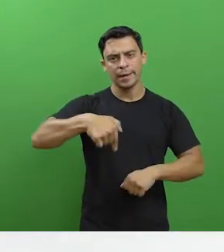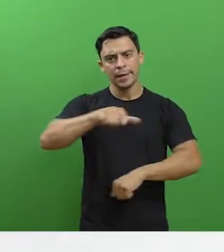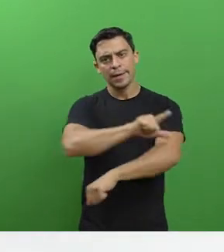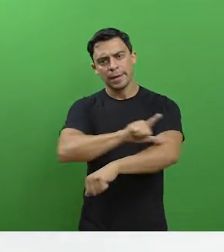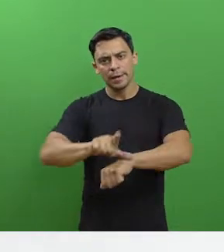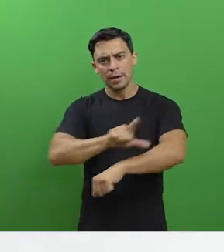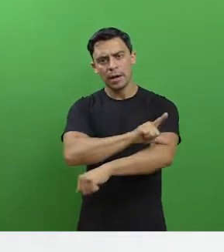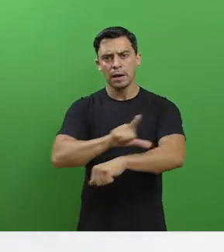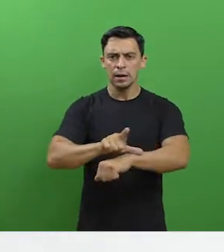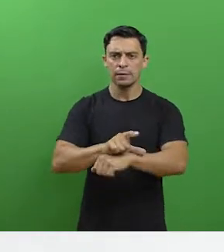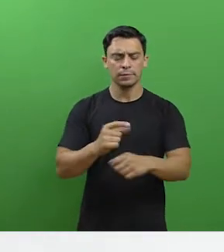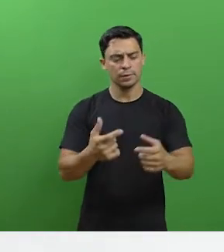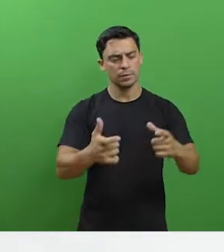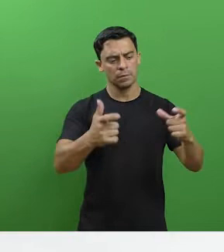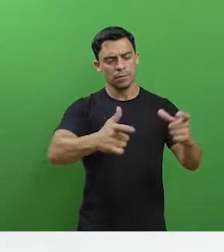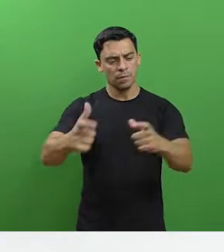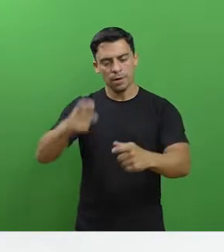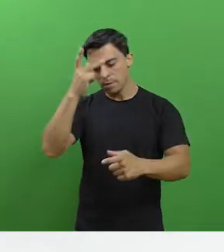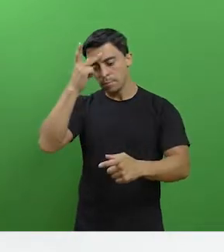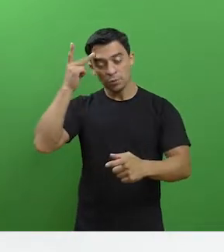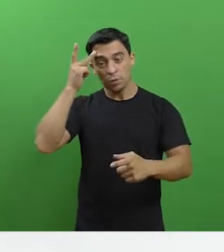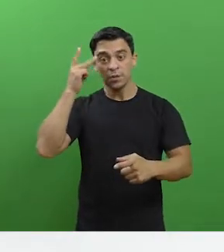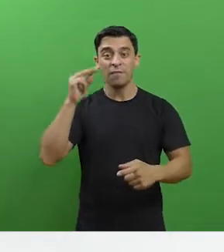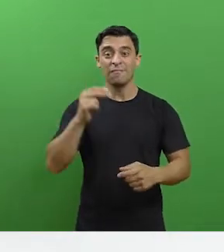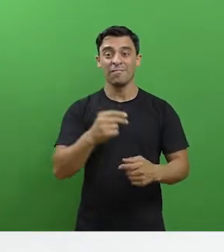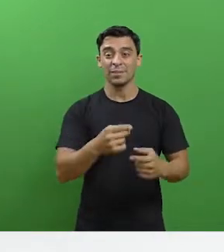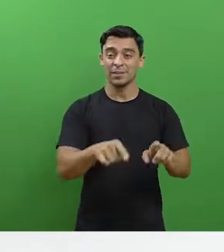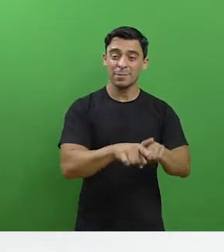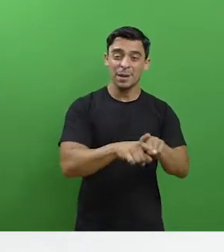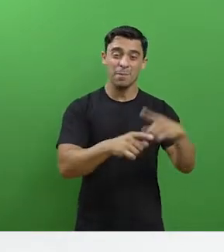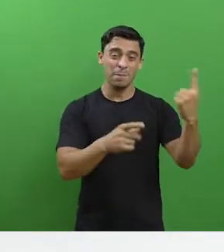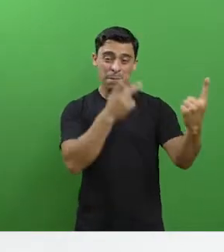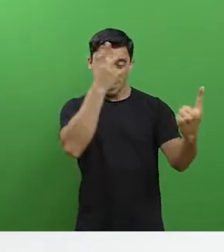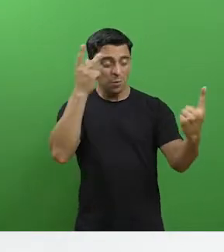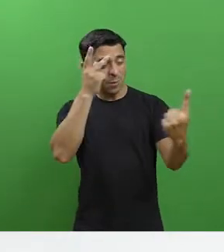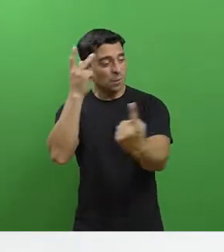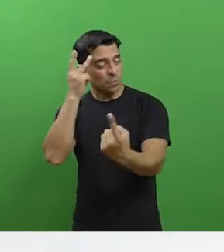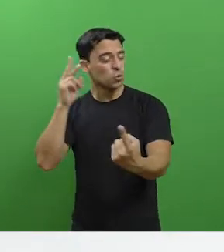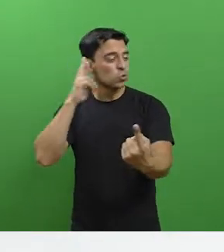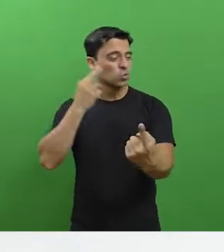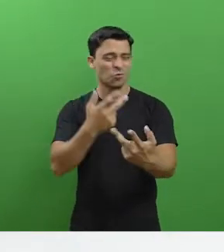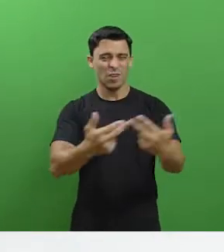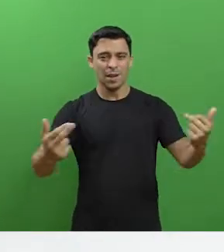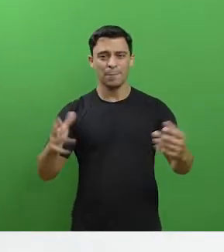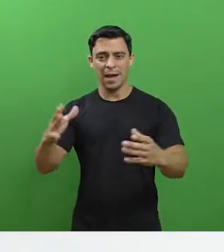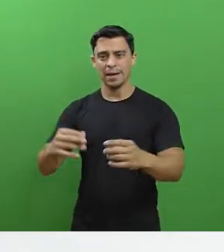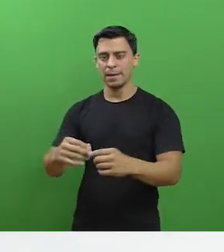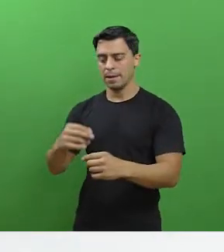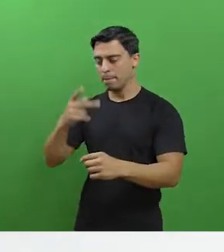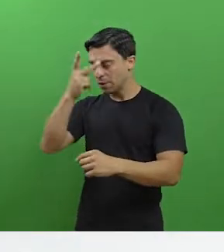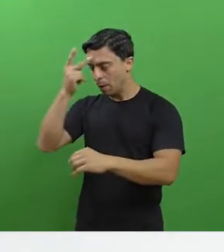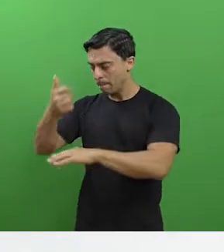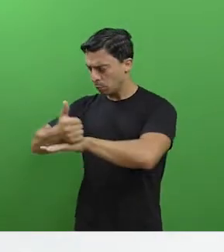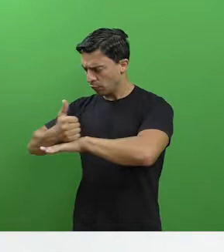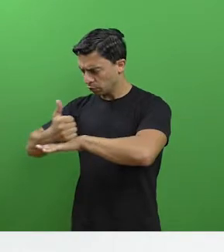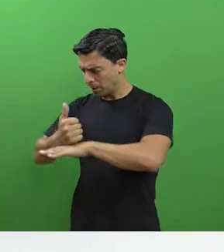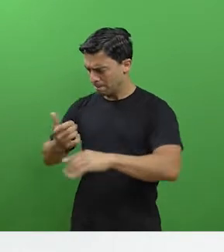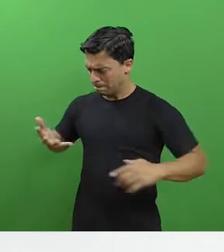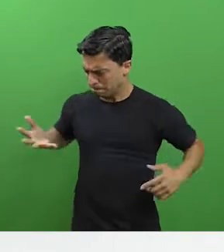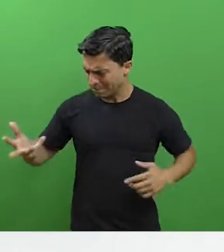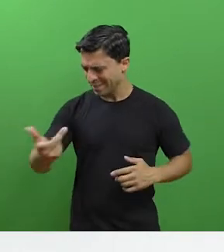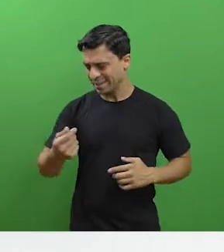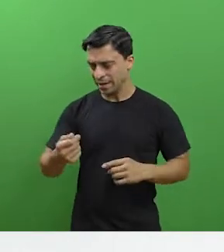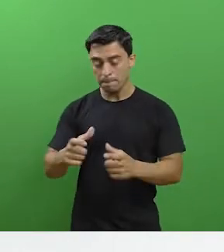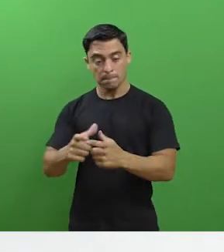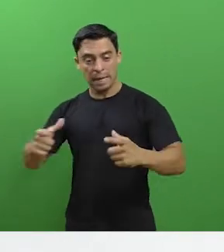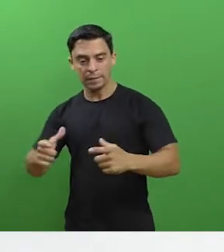assim, várias pessoas surdas, mas os profissionais ainda não estão tão grande assim, né? Tem necessidade de pessoas habilitadas para